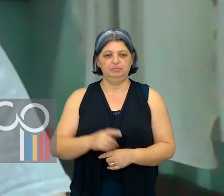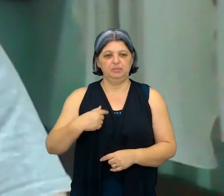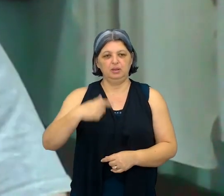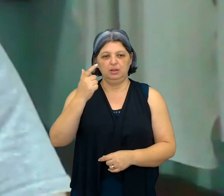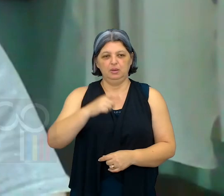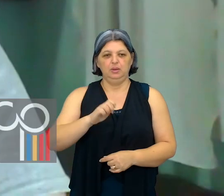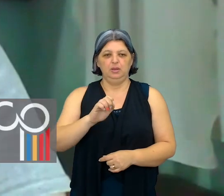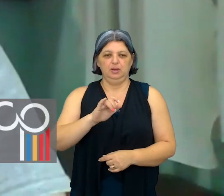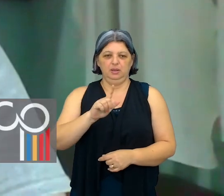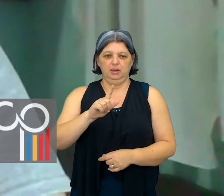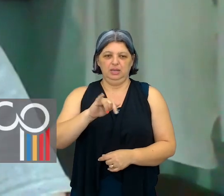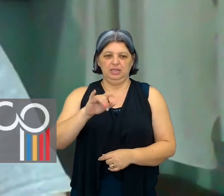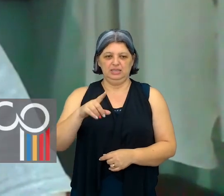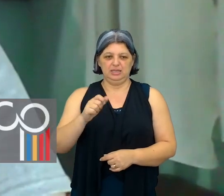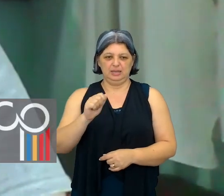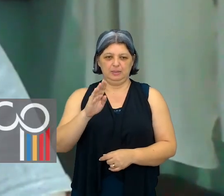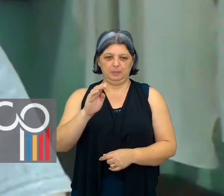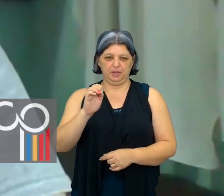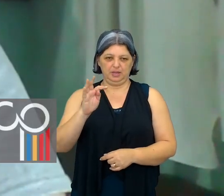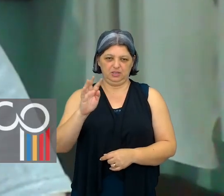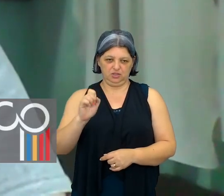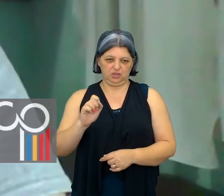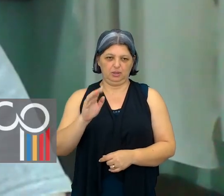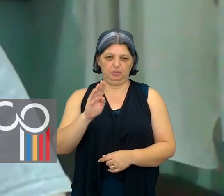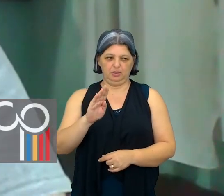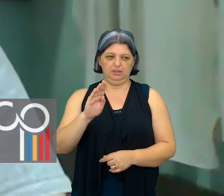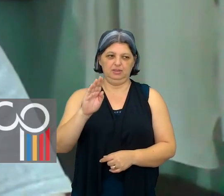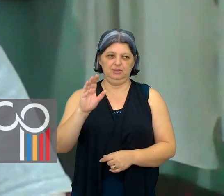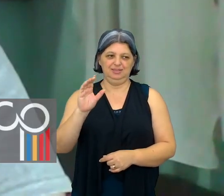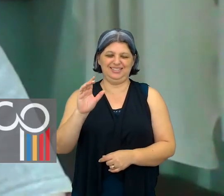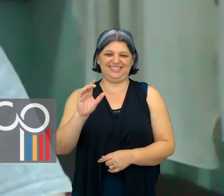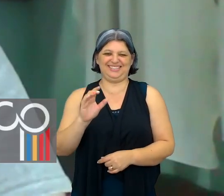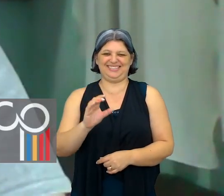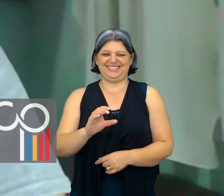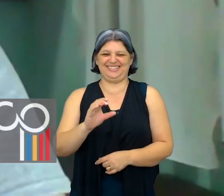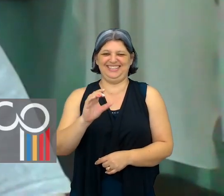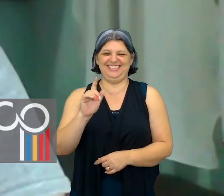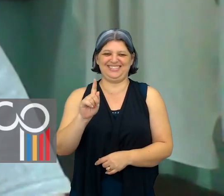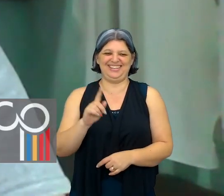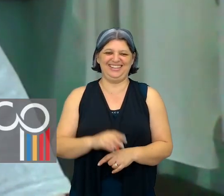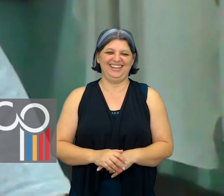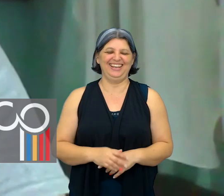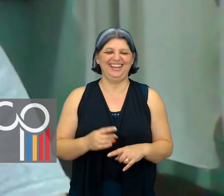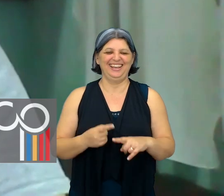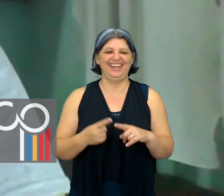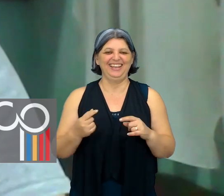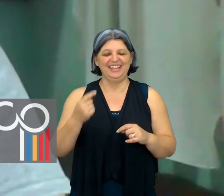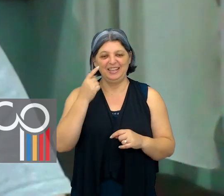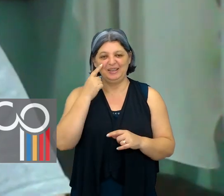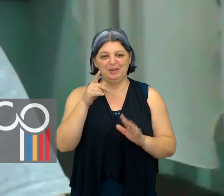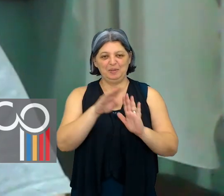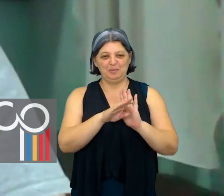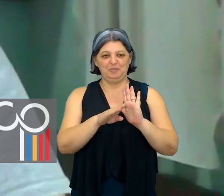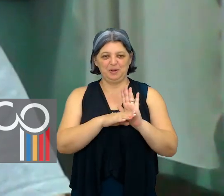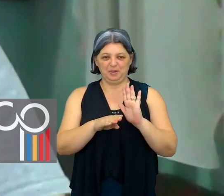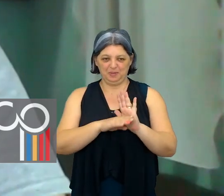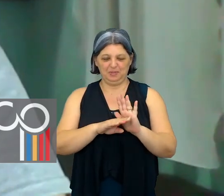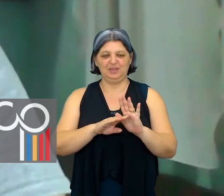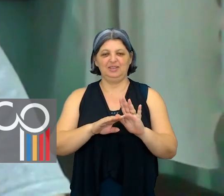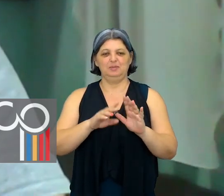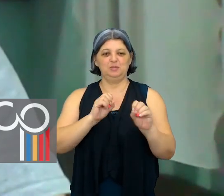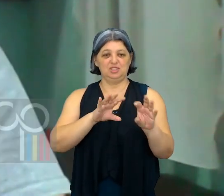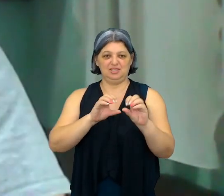Azevedo, PCG, professora coordenadora geral de uma escola PEI, né, Programa de Ensino Integral,